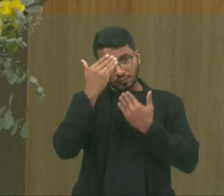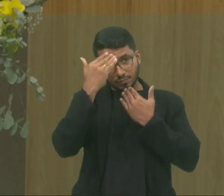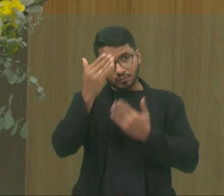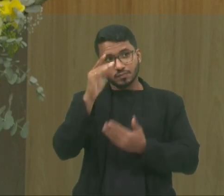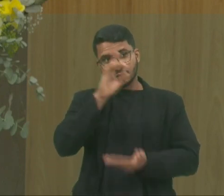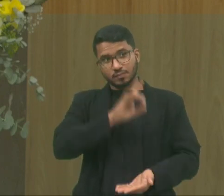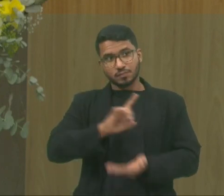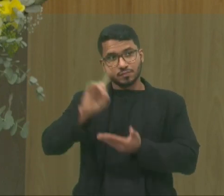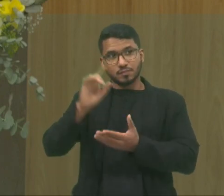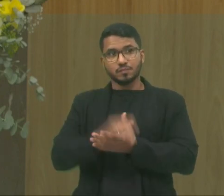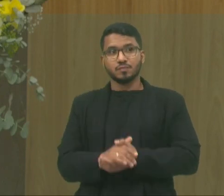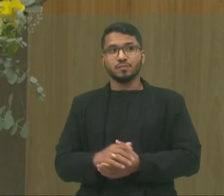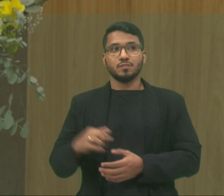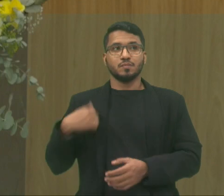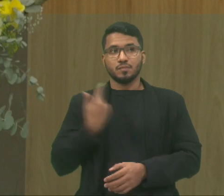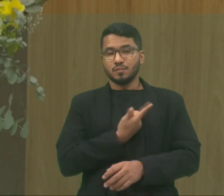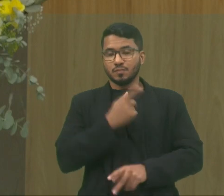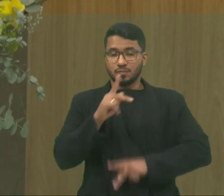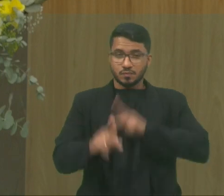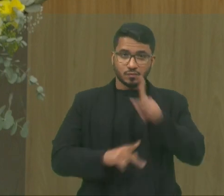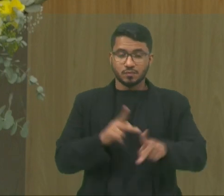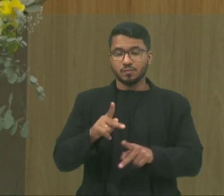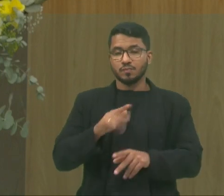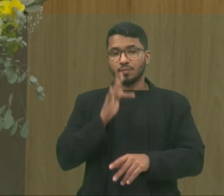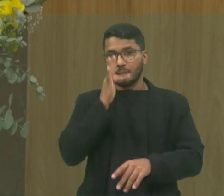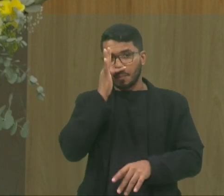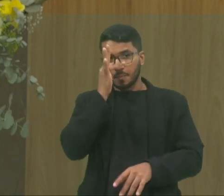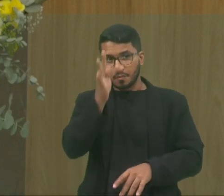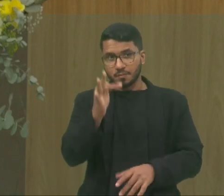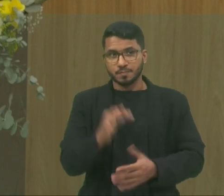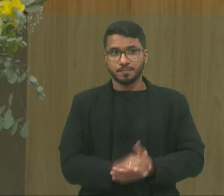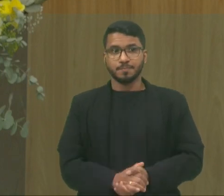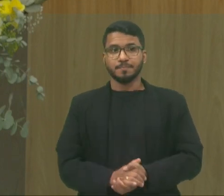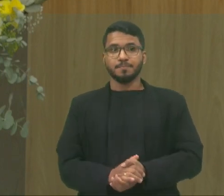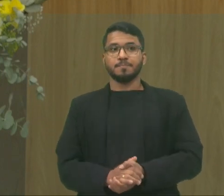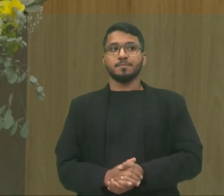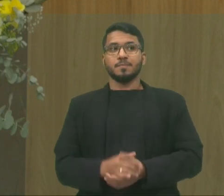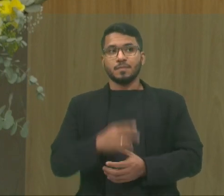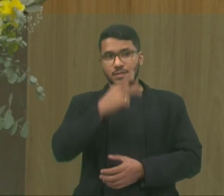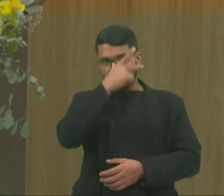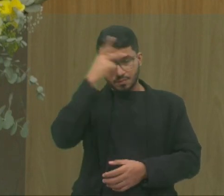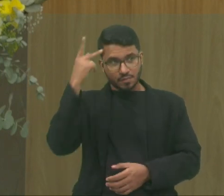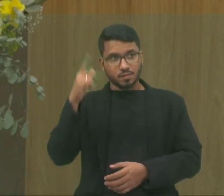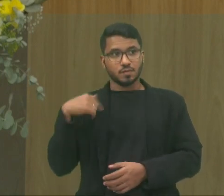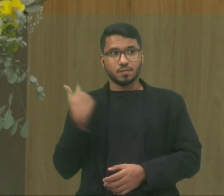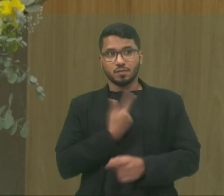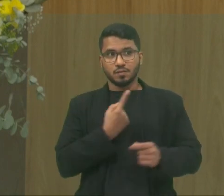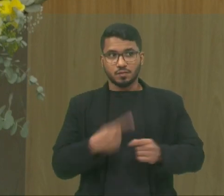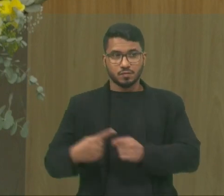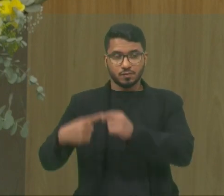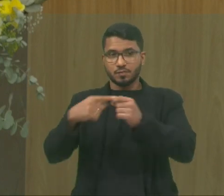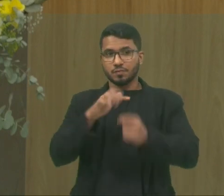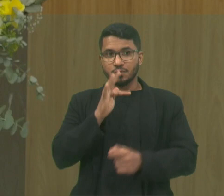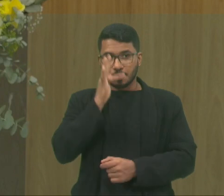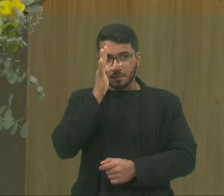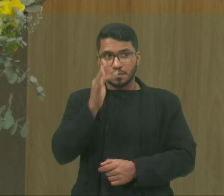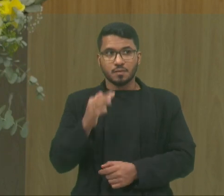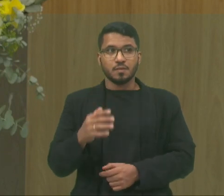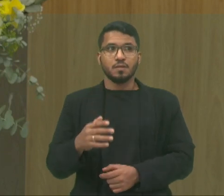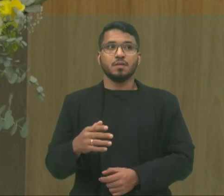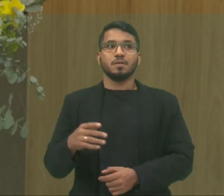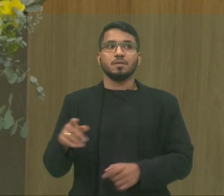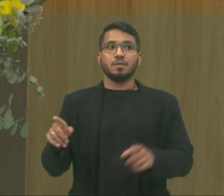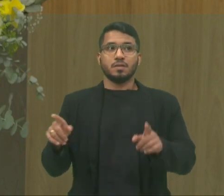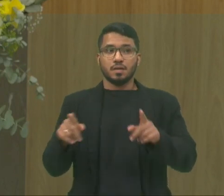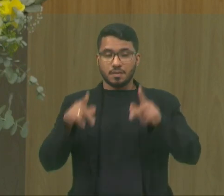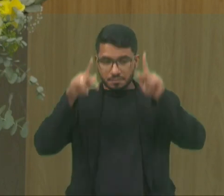a Deus, o nosso povo florianense, as nossas pessoas do nosso interior de Floriano, a nossa grande